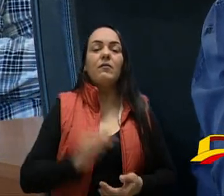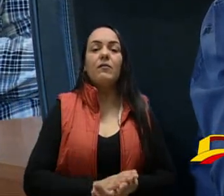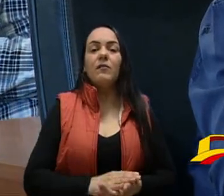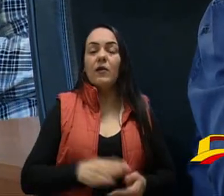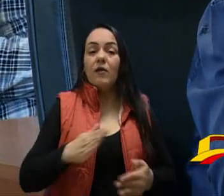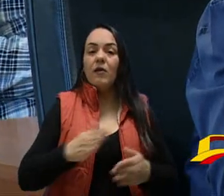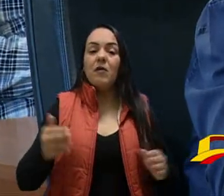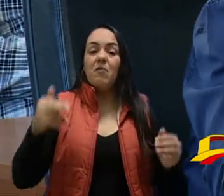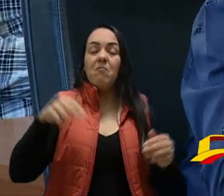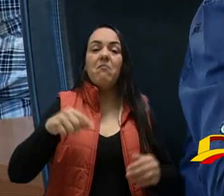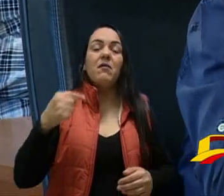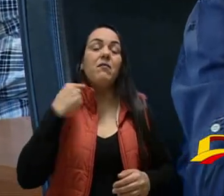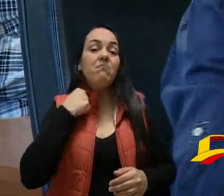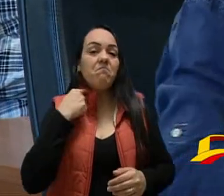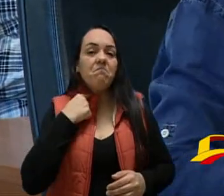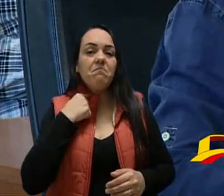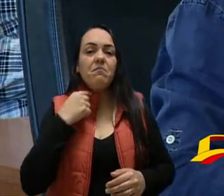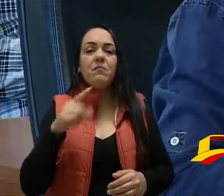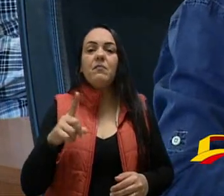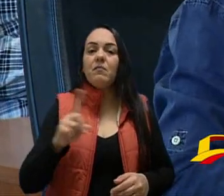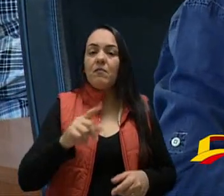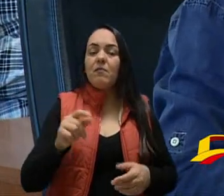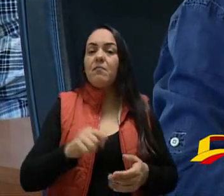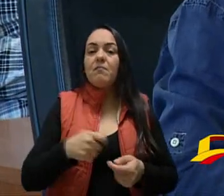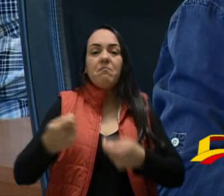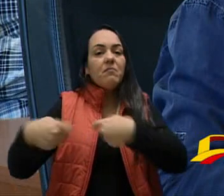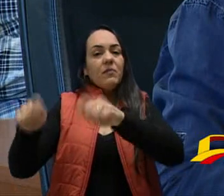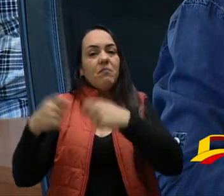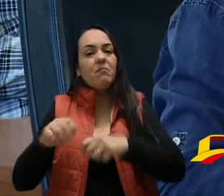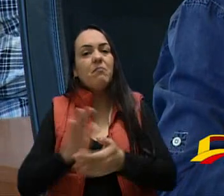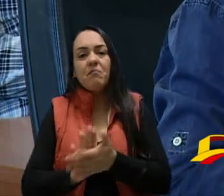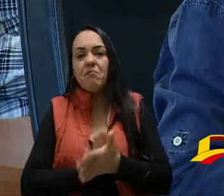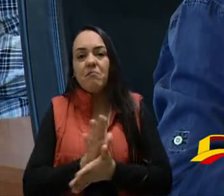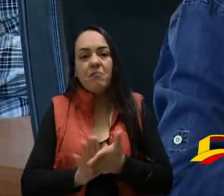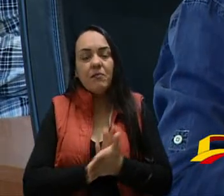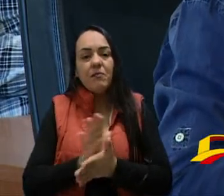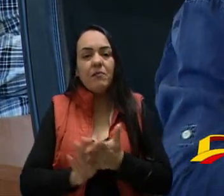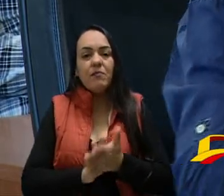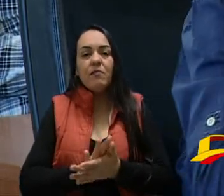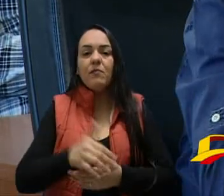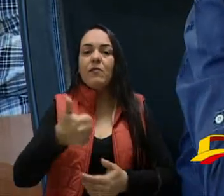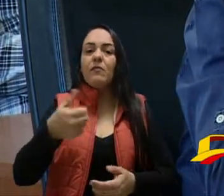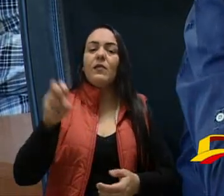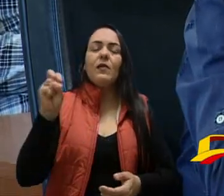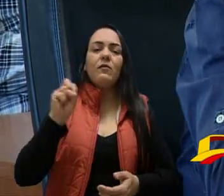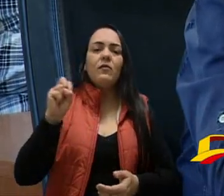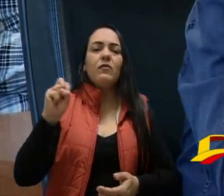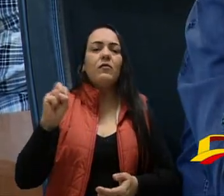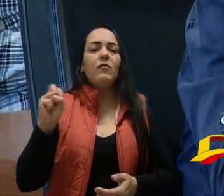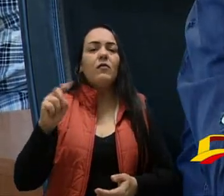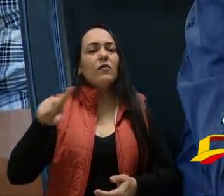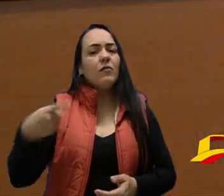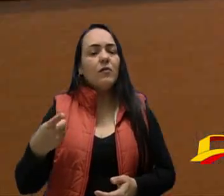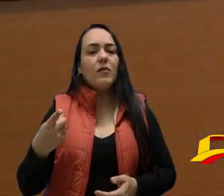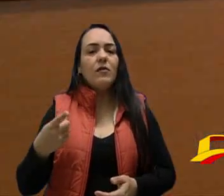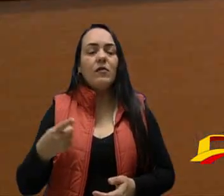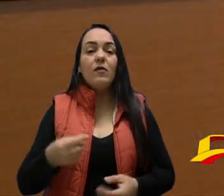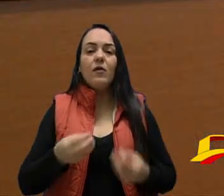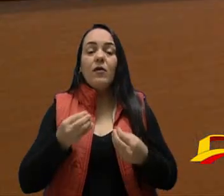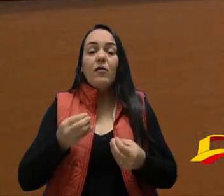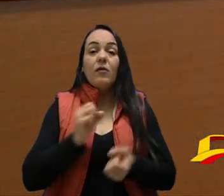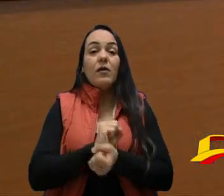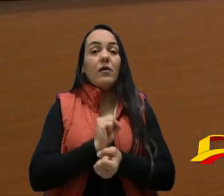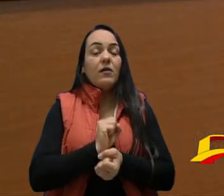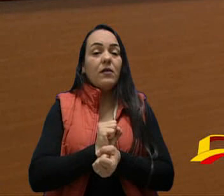não e não tá e desses 18 milhões o que que tá reservado o quê que foi gasto